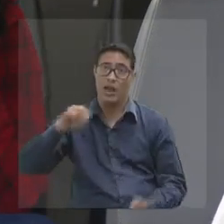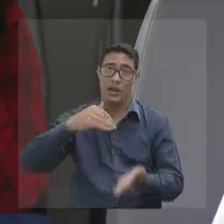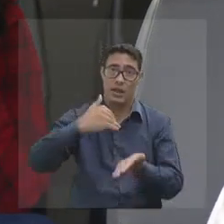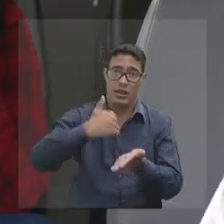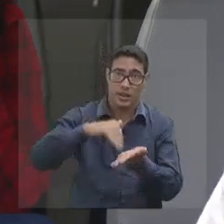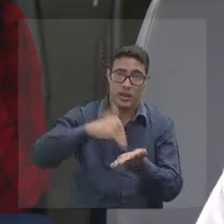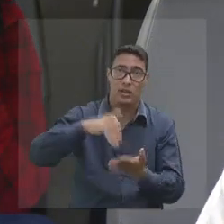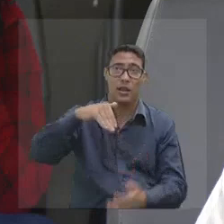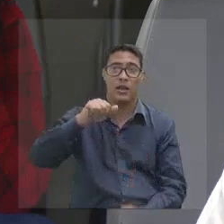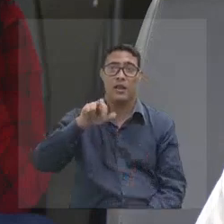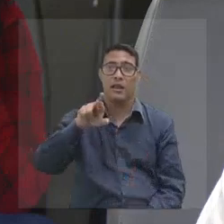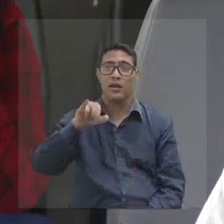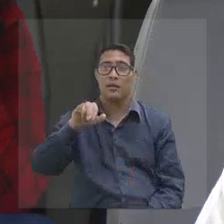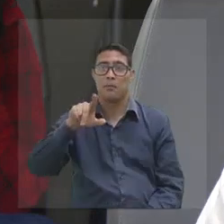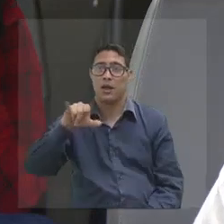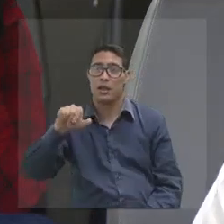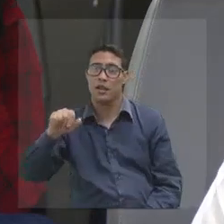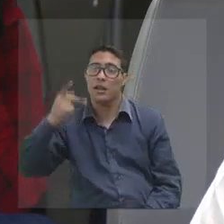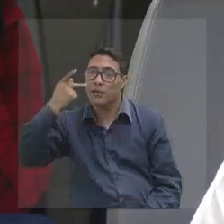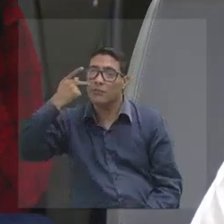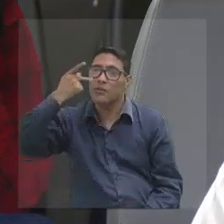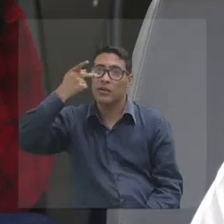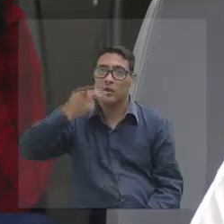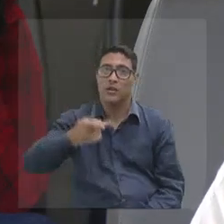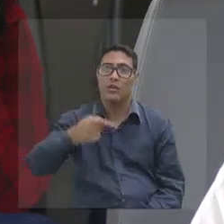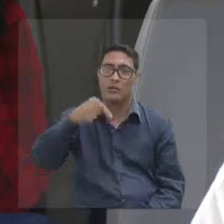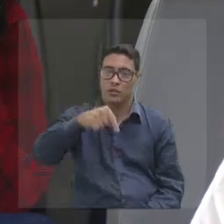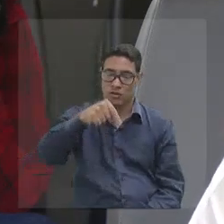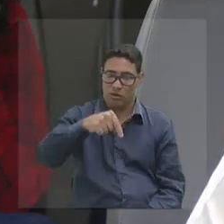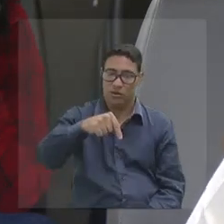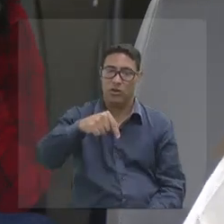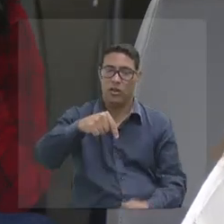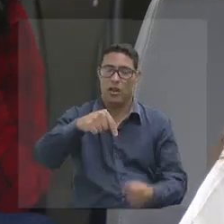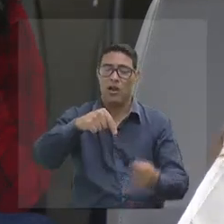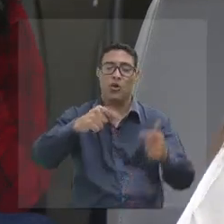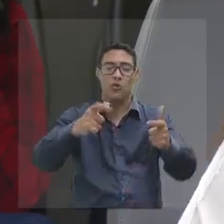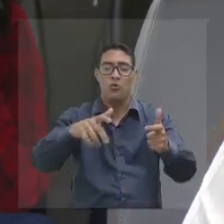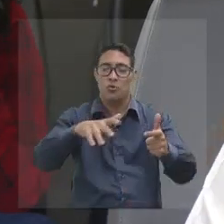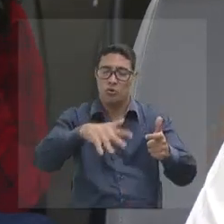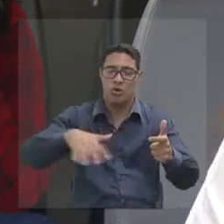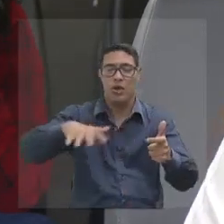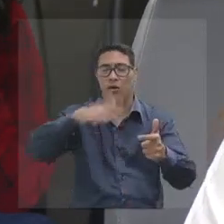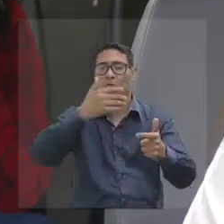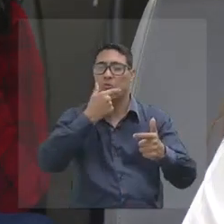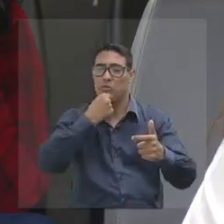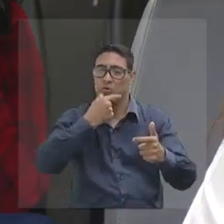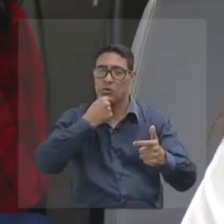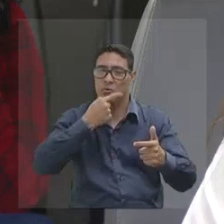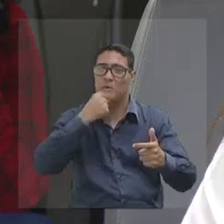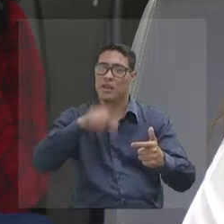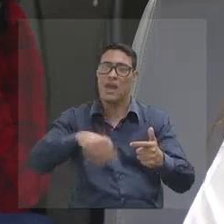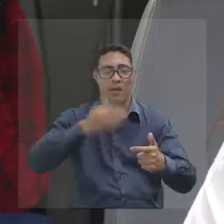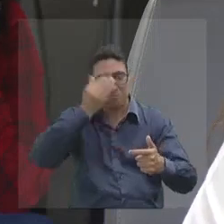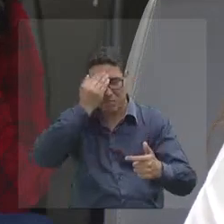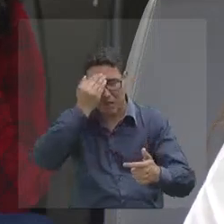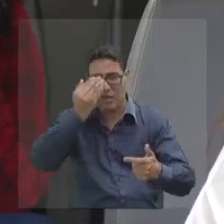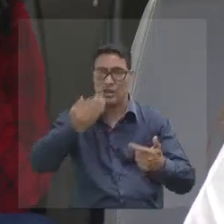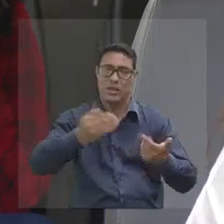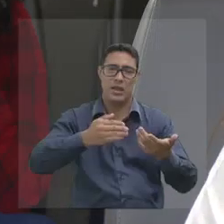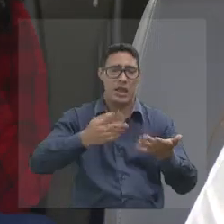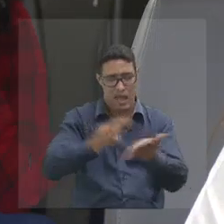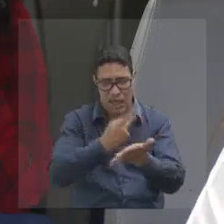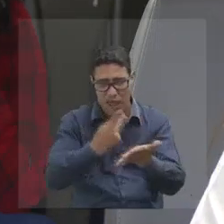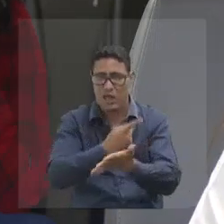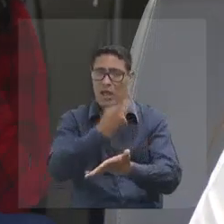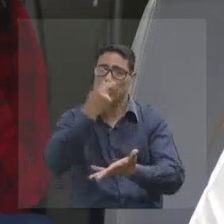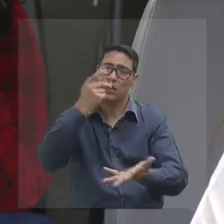das mineradoras presidido por um minerador pirata criminoso que está sendo condenado pela justiça federal e deixou